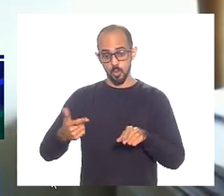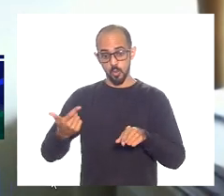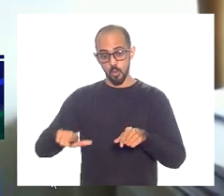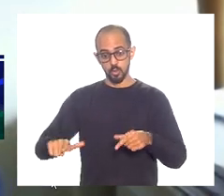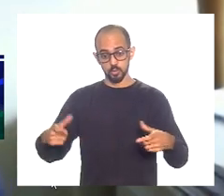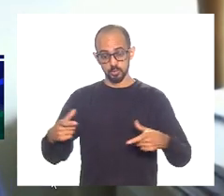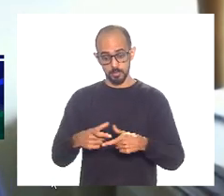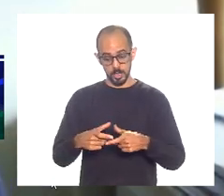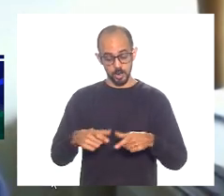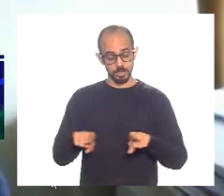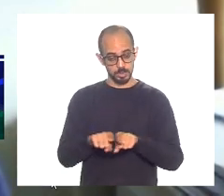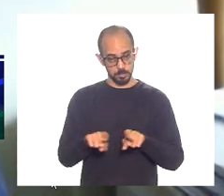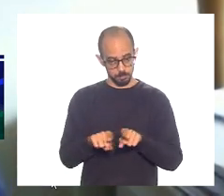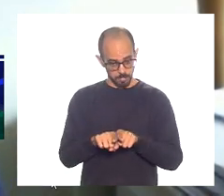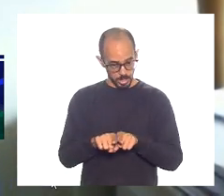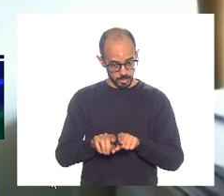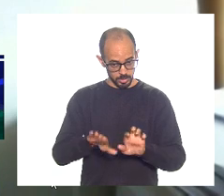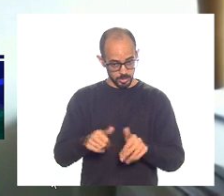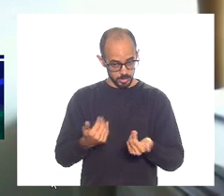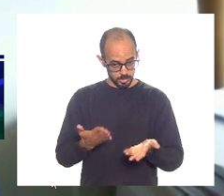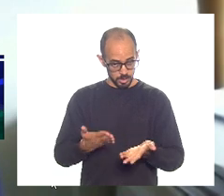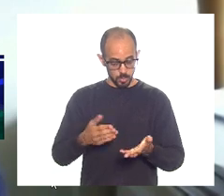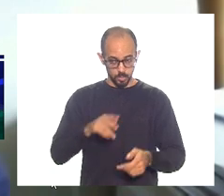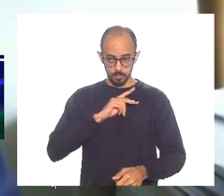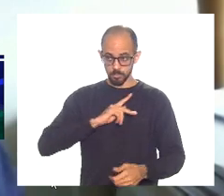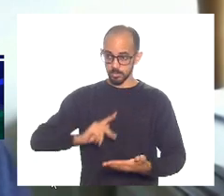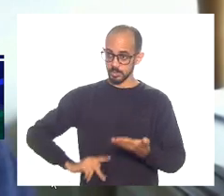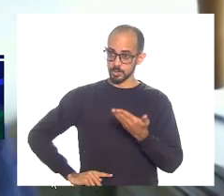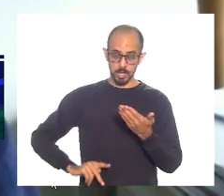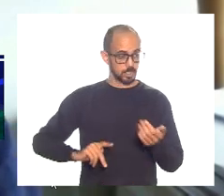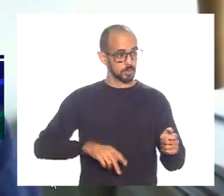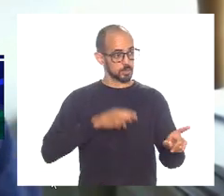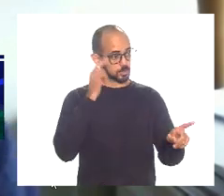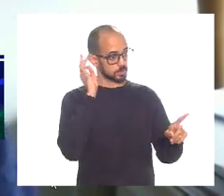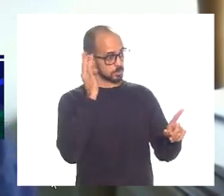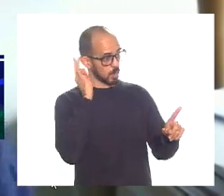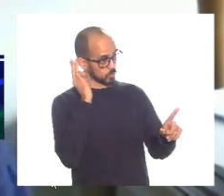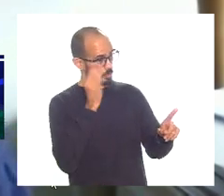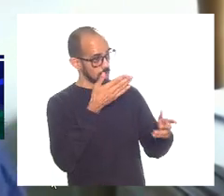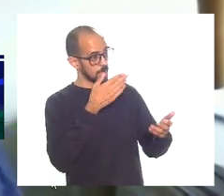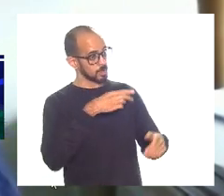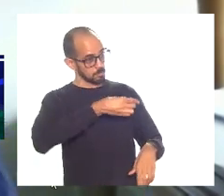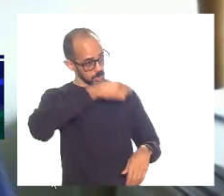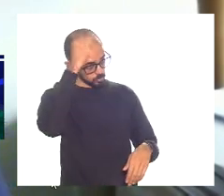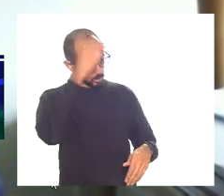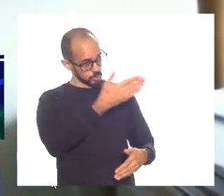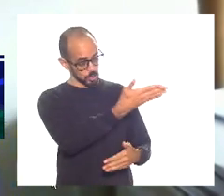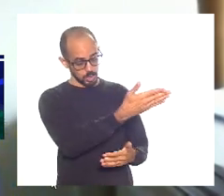seu presidente, deputado Valdec, deputado Márcio Pacheco,